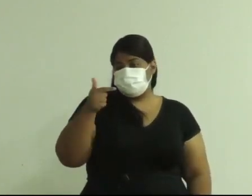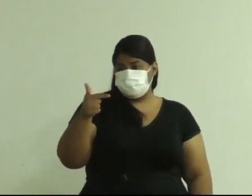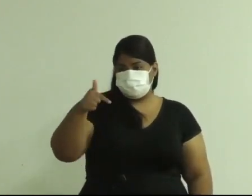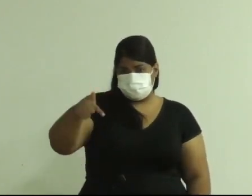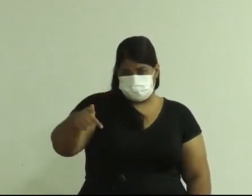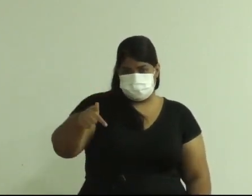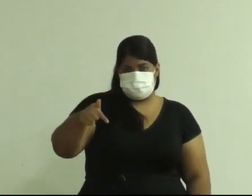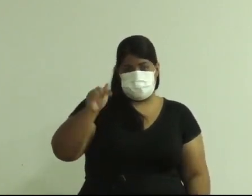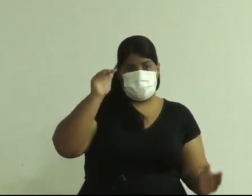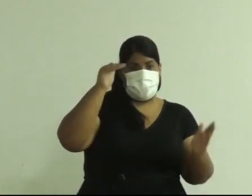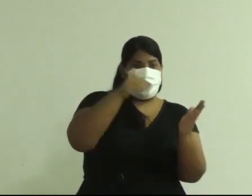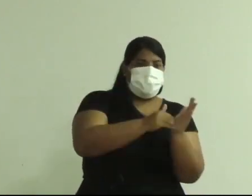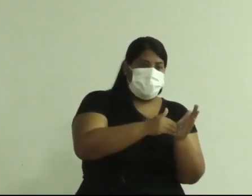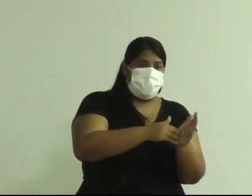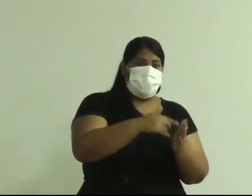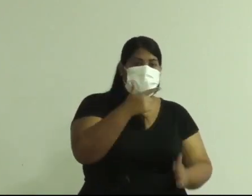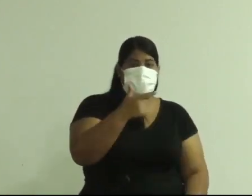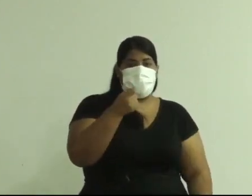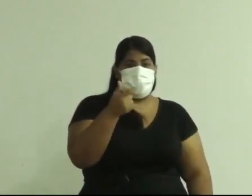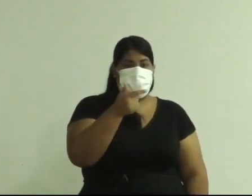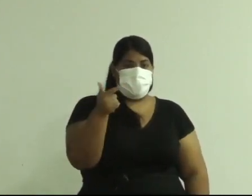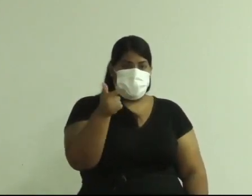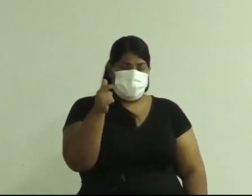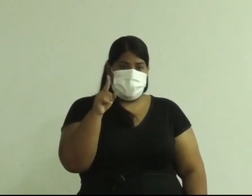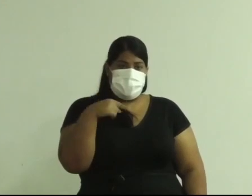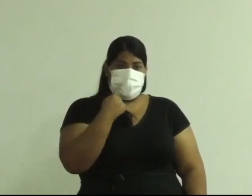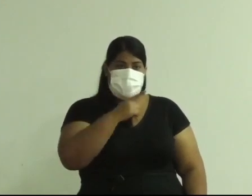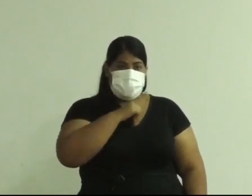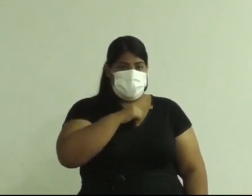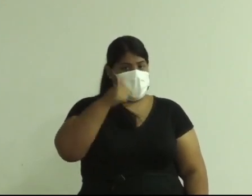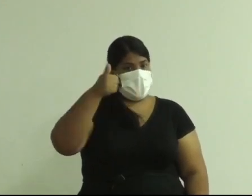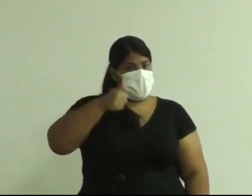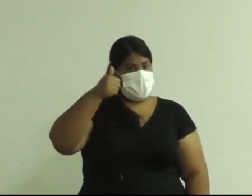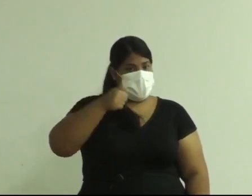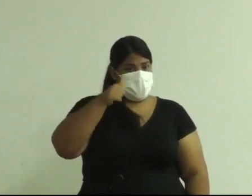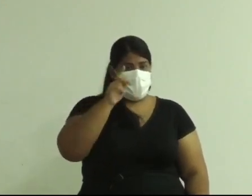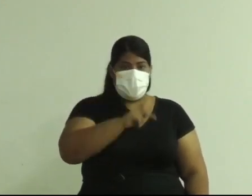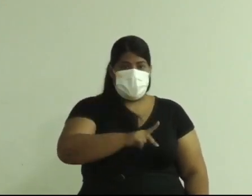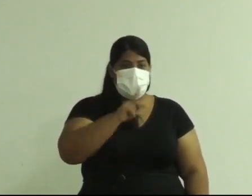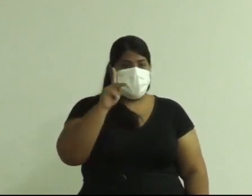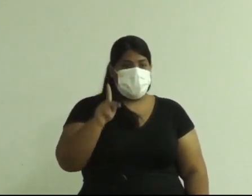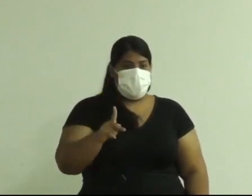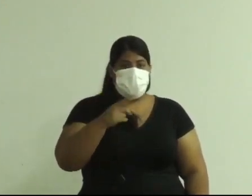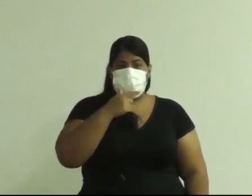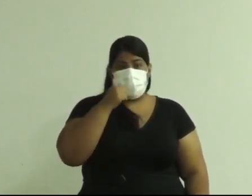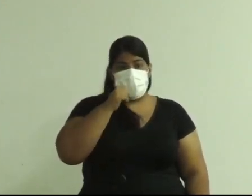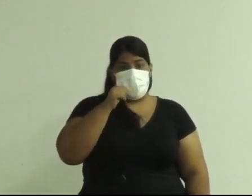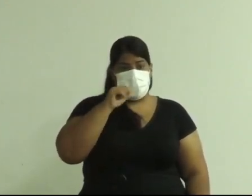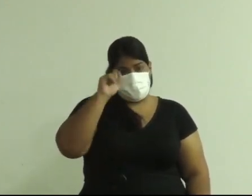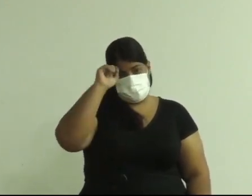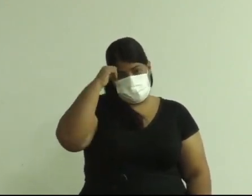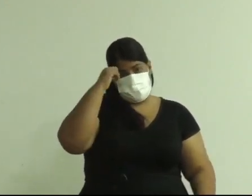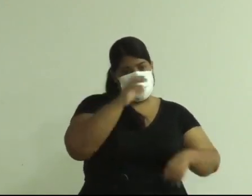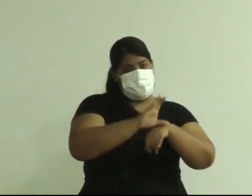1827 até 2022, para a gente ter a primeira professora mulher negra no